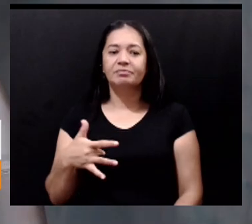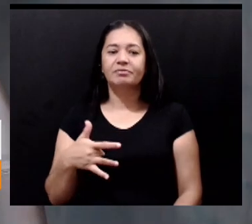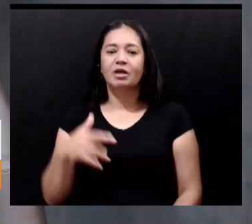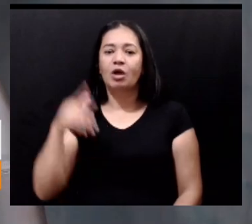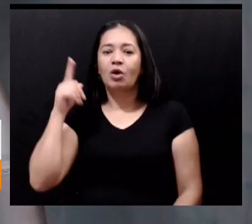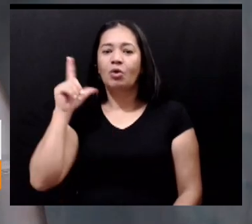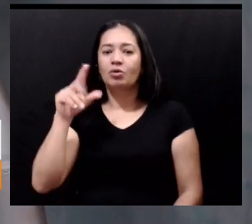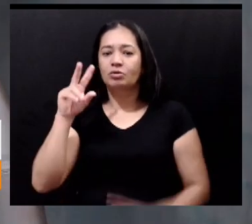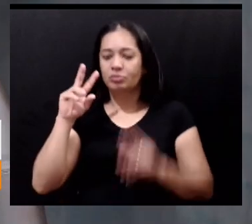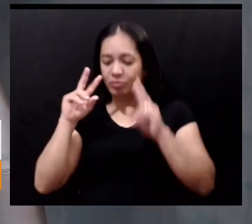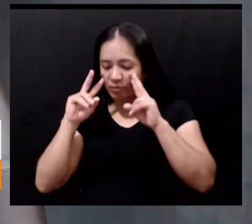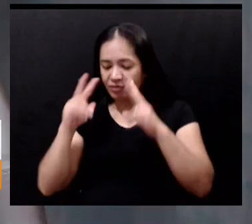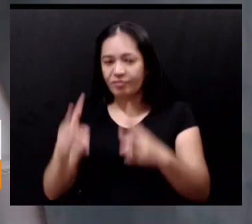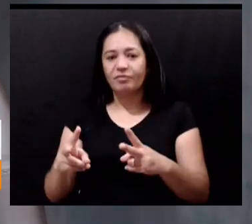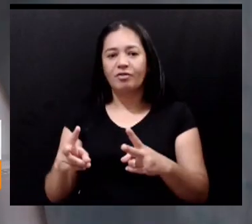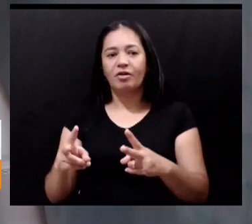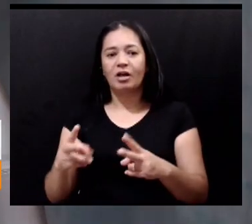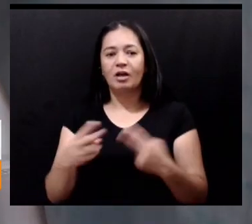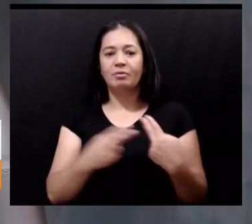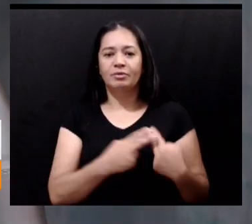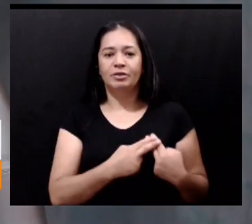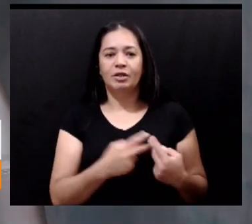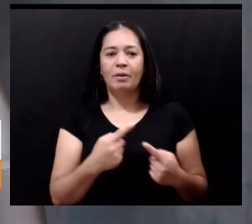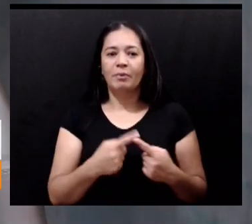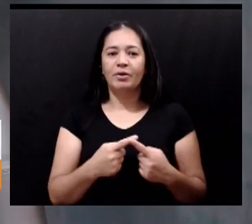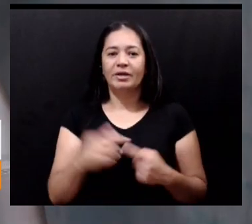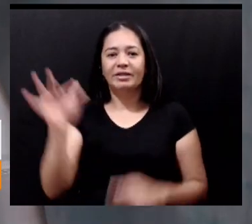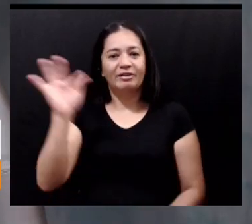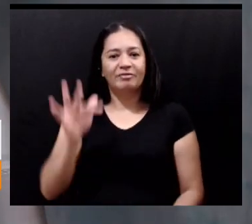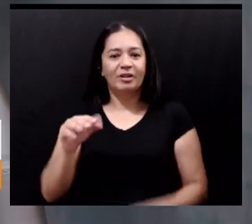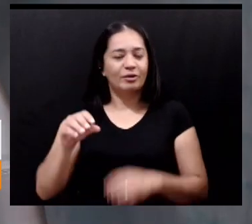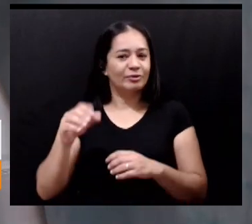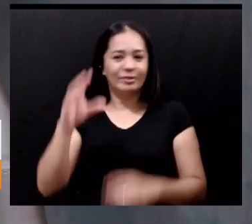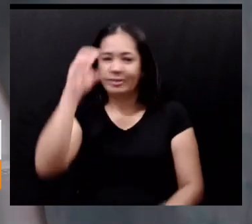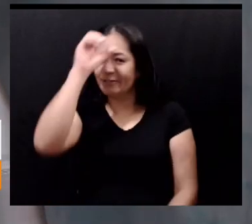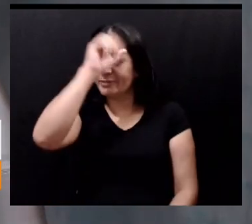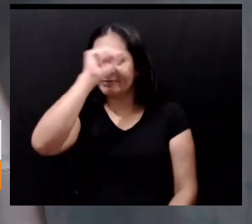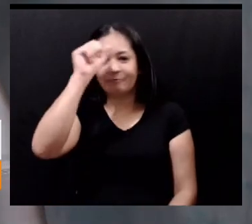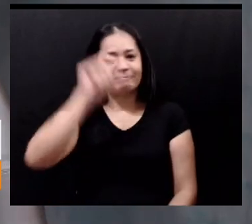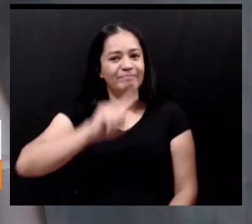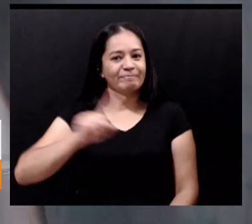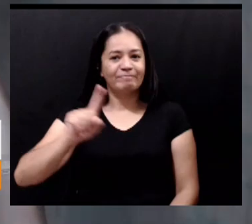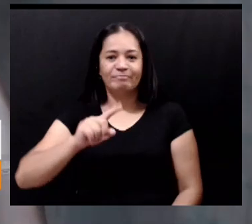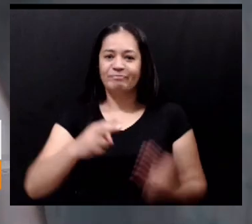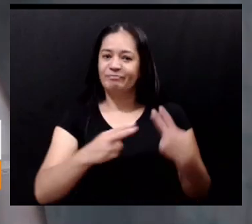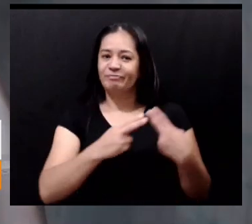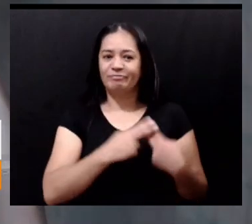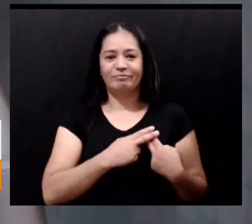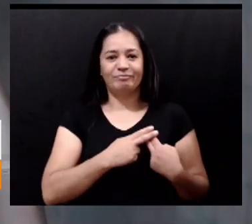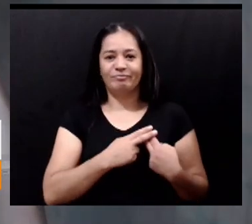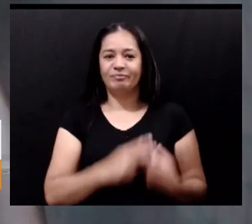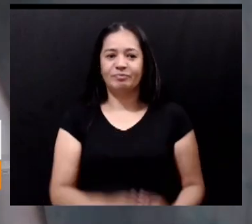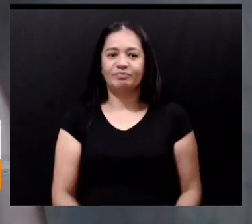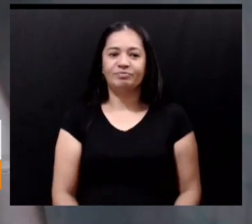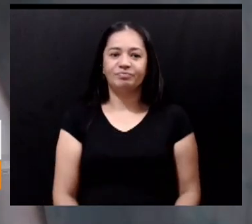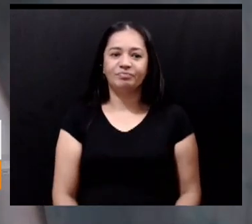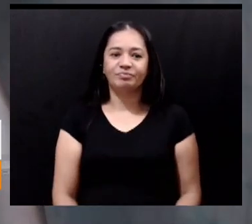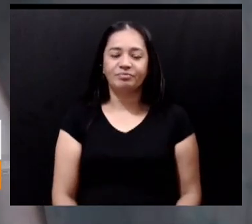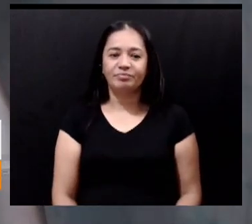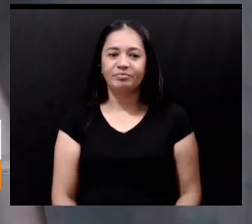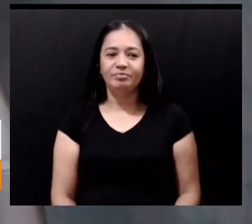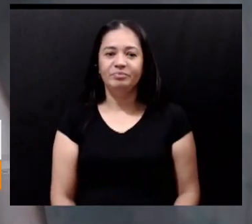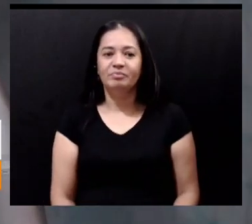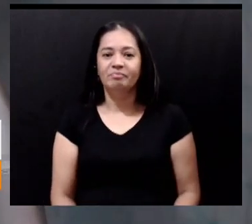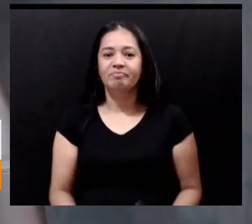para o luto, porque a gente não aprende isso na faculdade. Sim. Né? Então, isso não vem já ali dentro do nosso curso. Então,